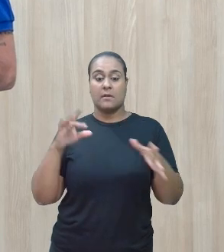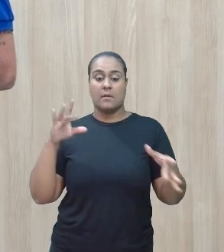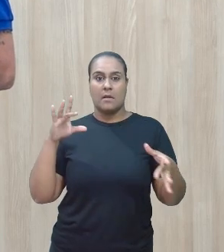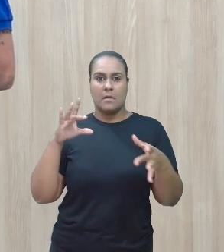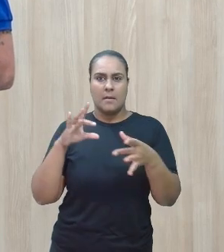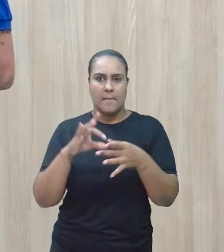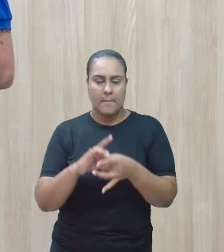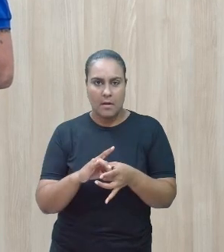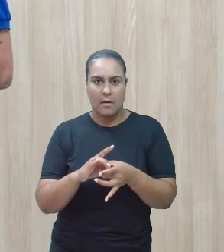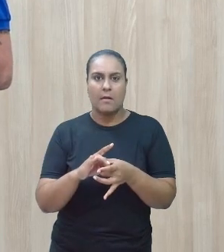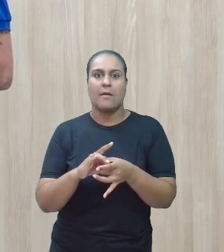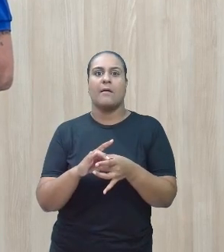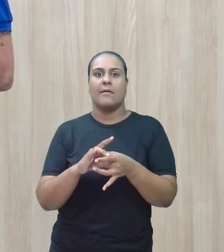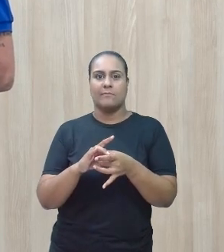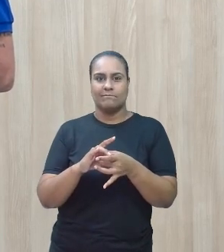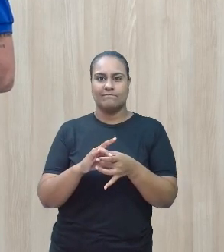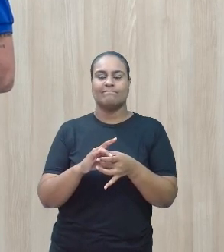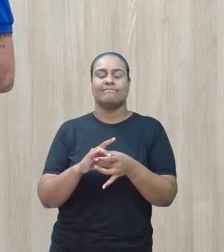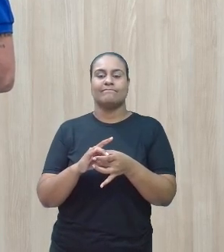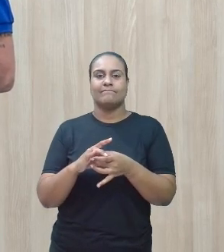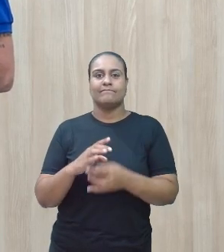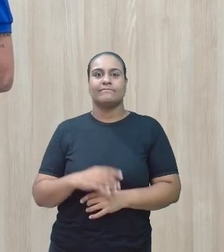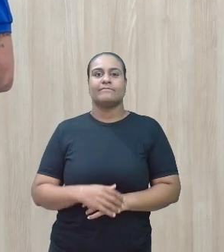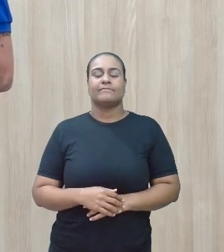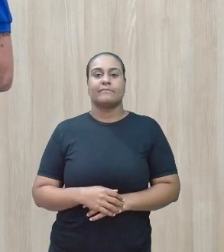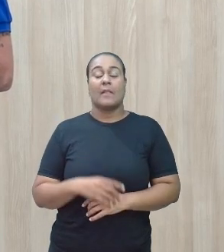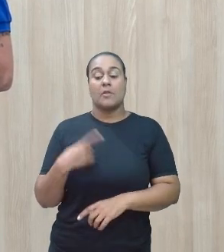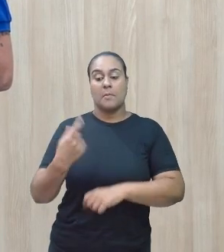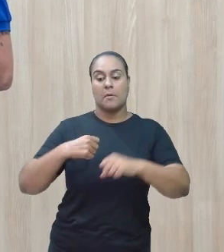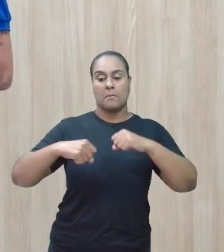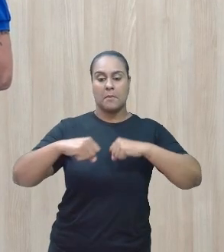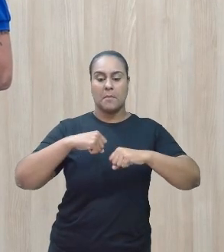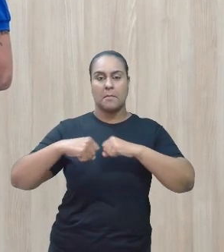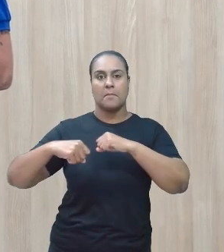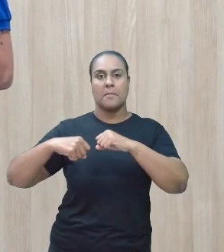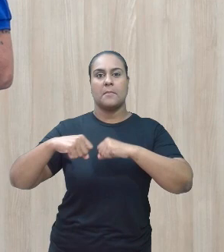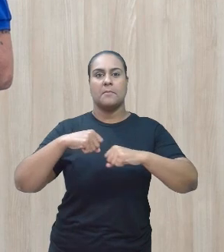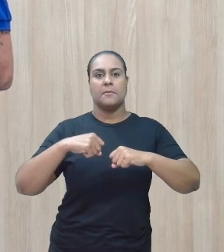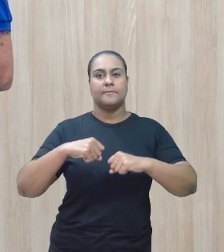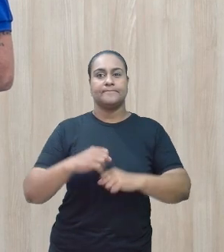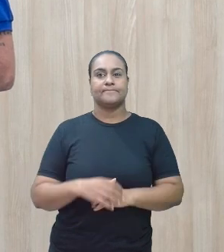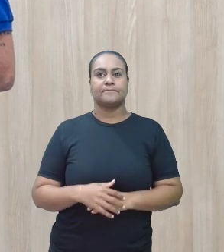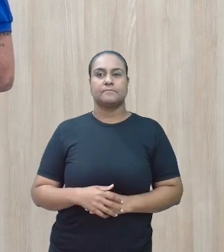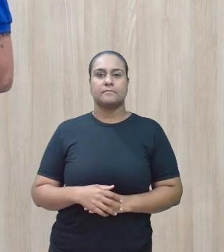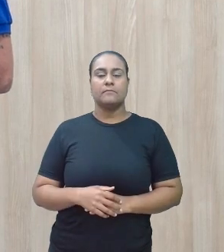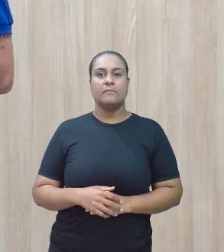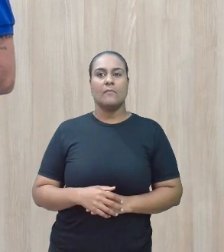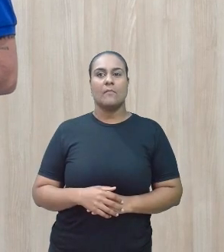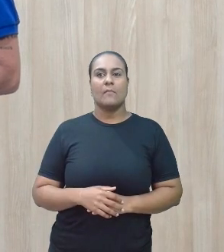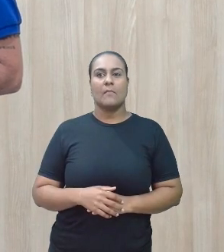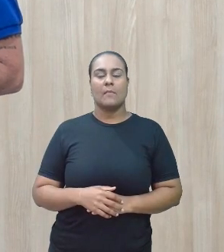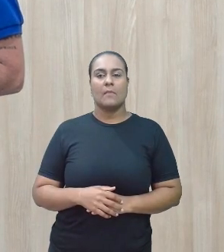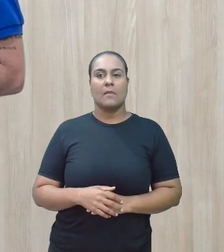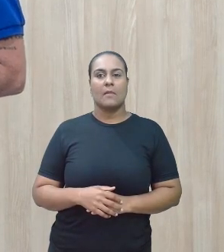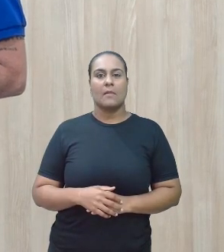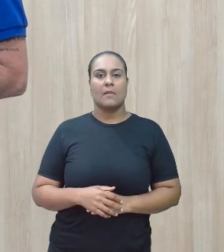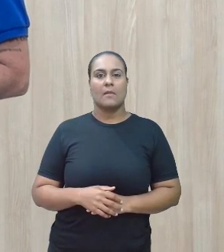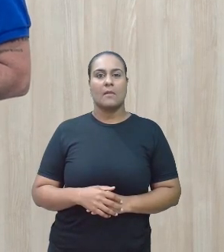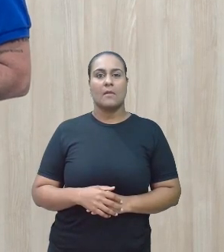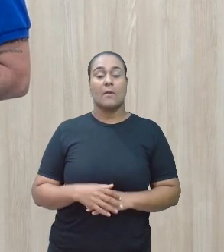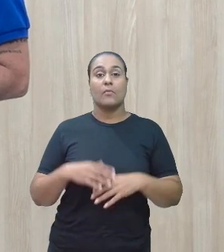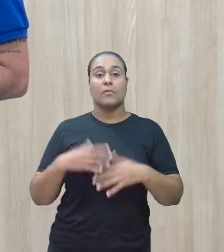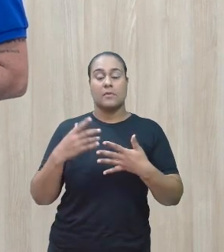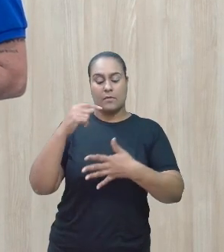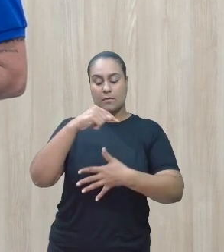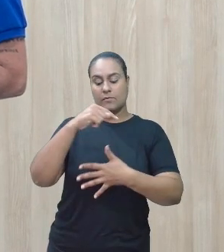relação entre as situações que foram debatidas aqui, tá certo? Então, vejamos que quando a gente pega os